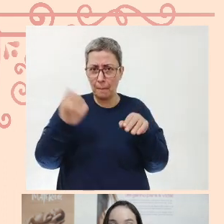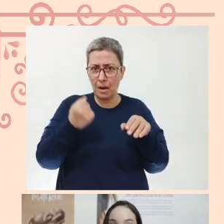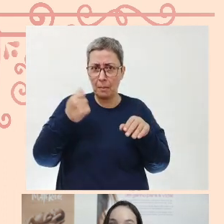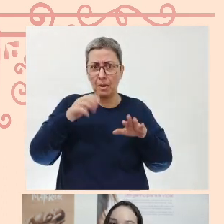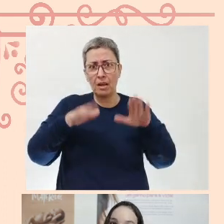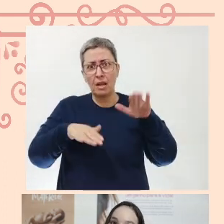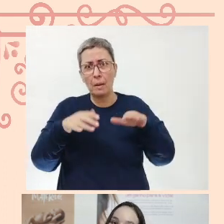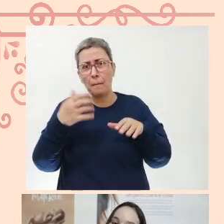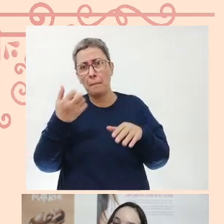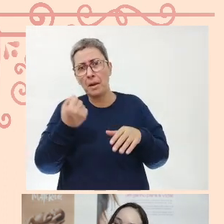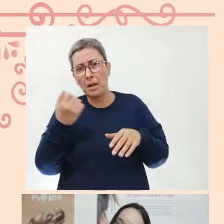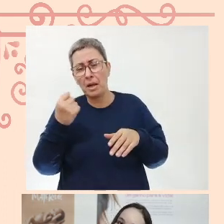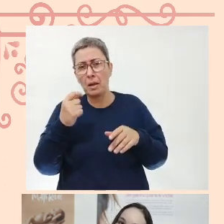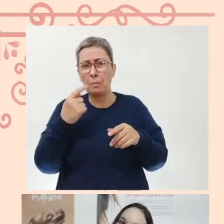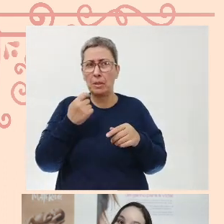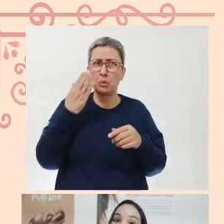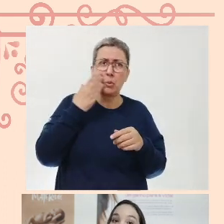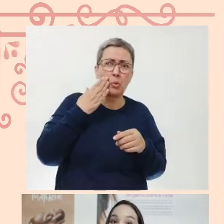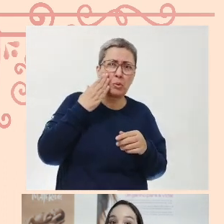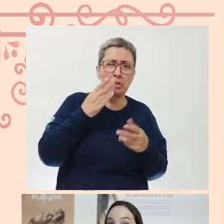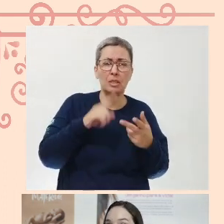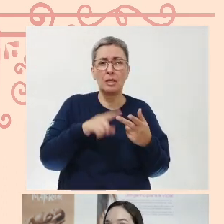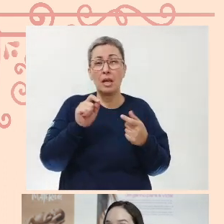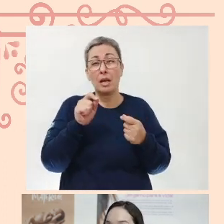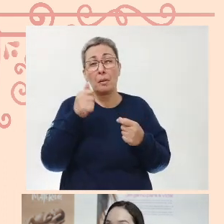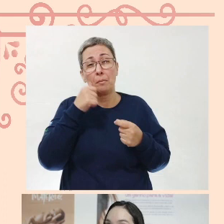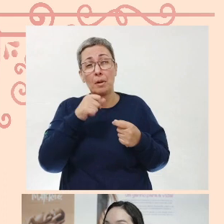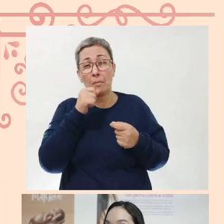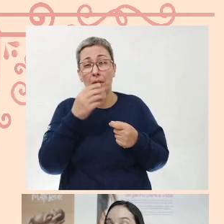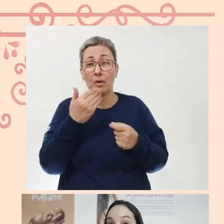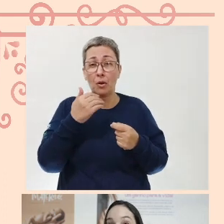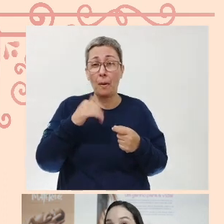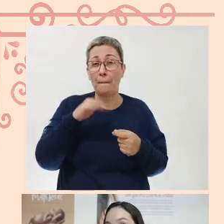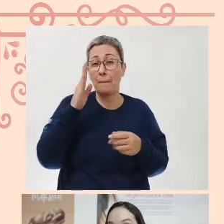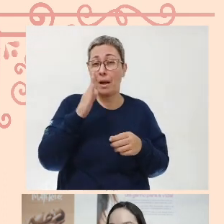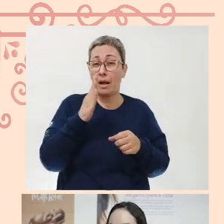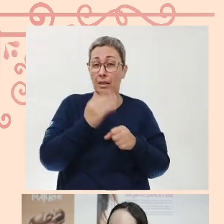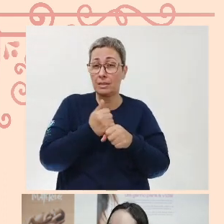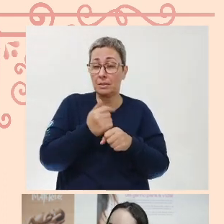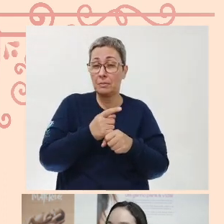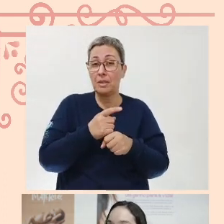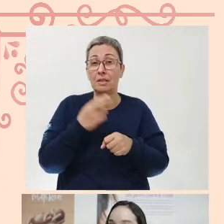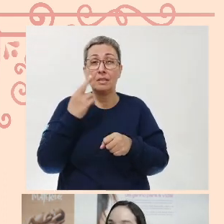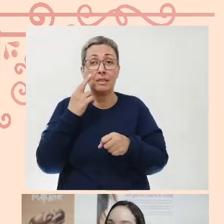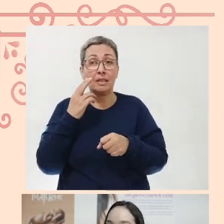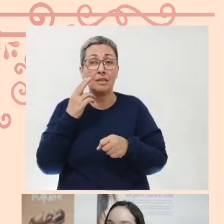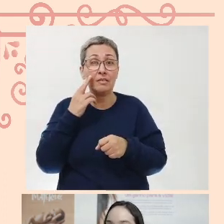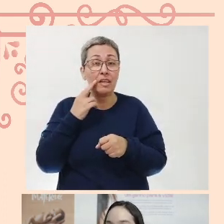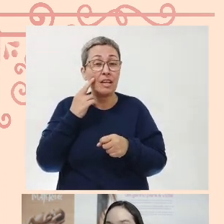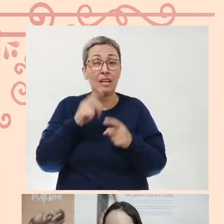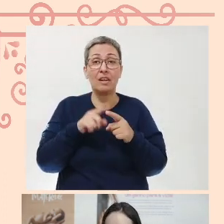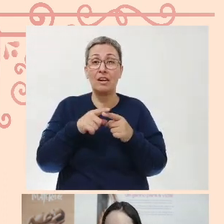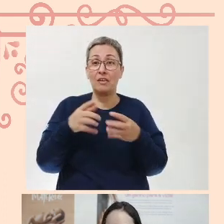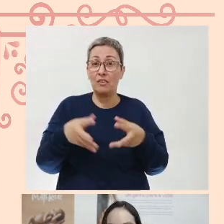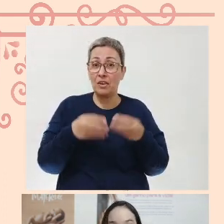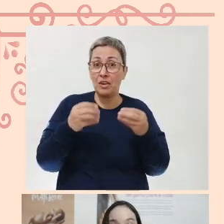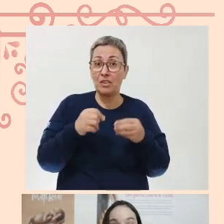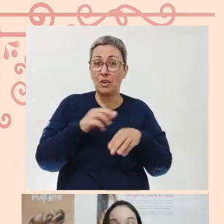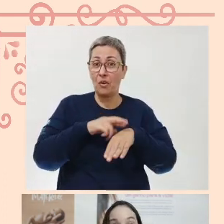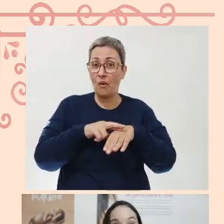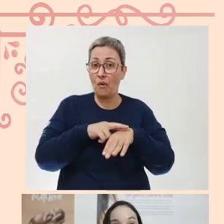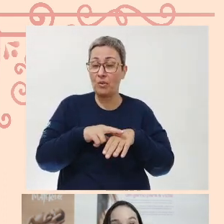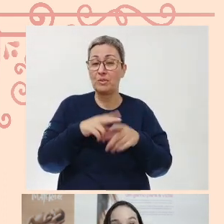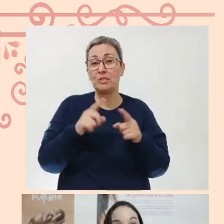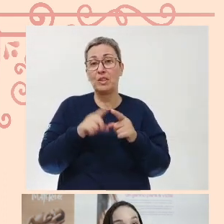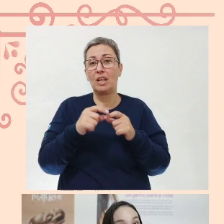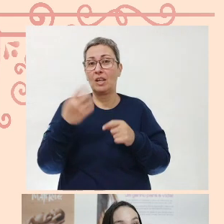branco, mas às vezes é um branco mais puxado para o rosa e a gente já sabe que é uma mãe que come mais beterraba, mais verduras arroxeadas.